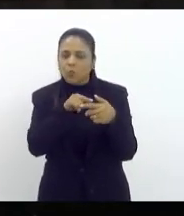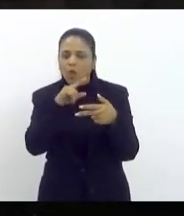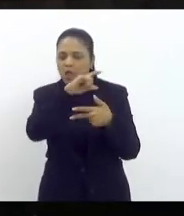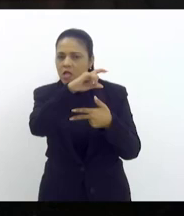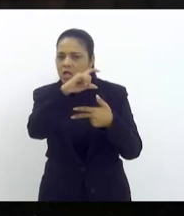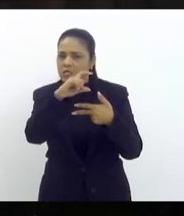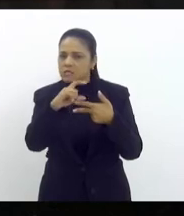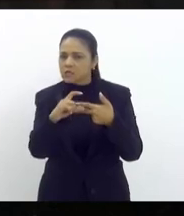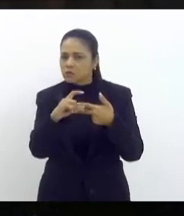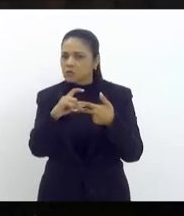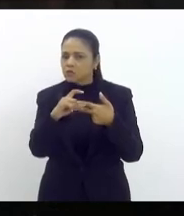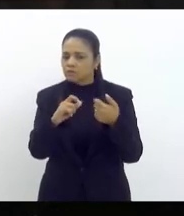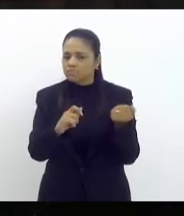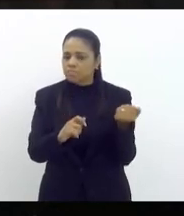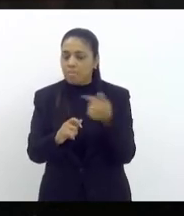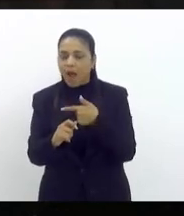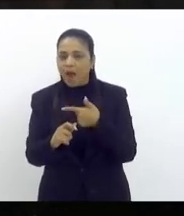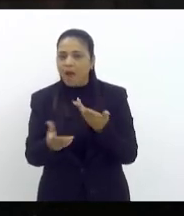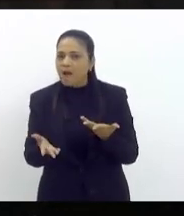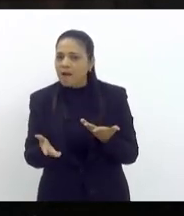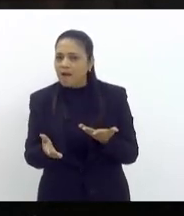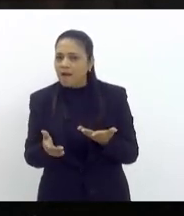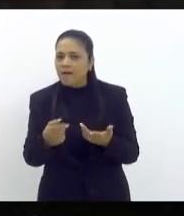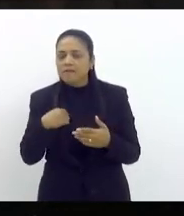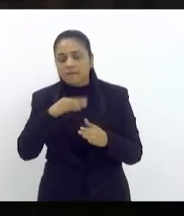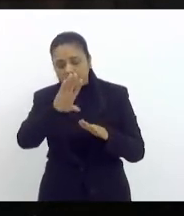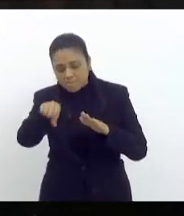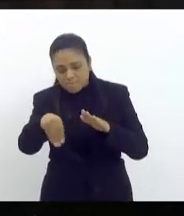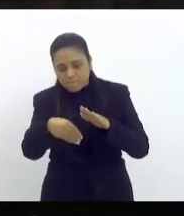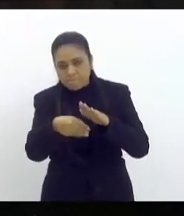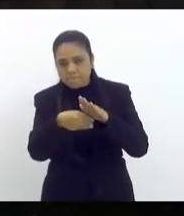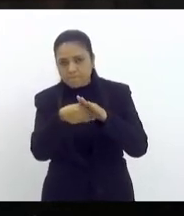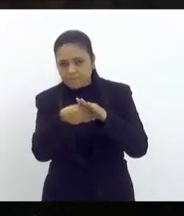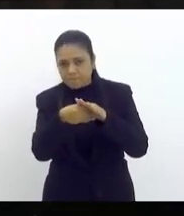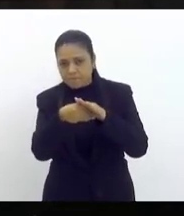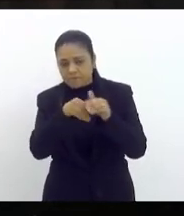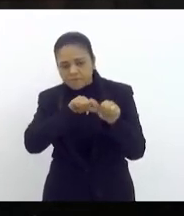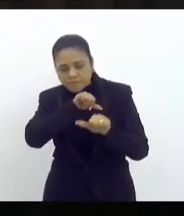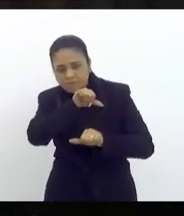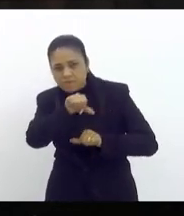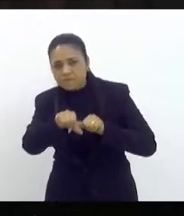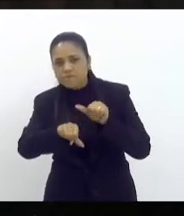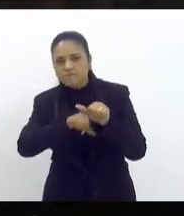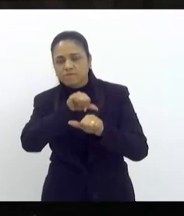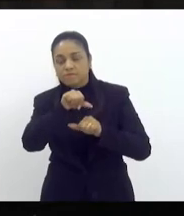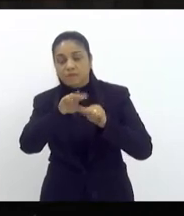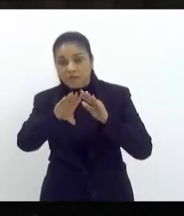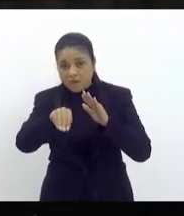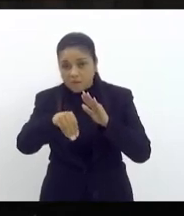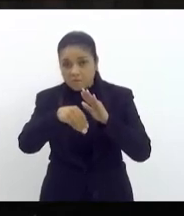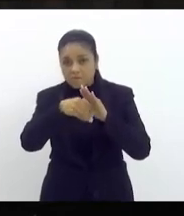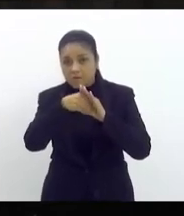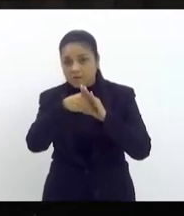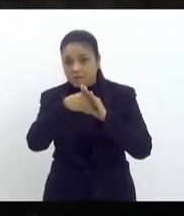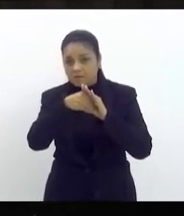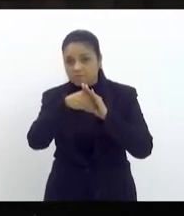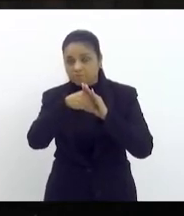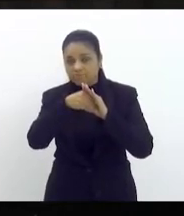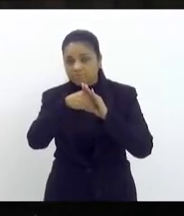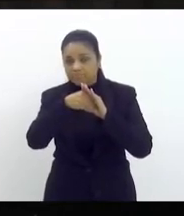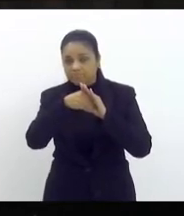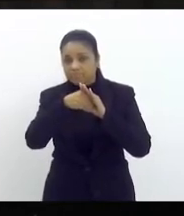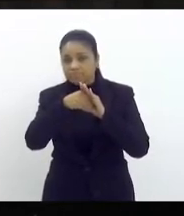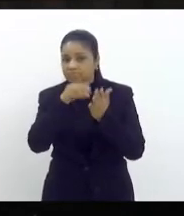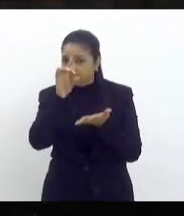nós transformamos emendas em emendas autorizativas nós reduzimos o papel do